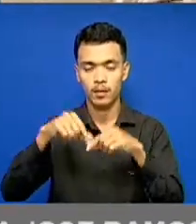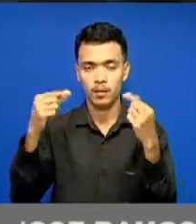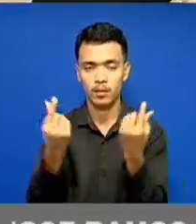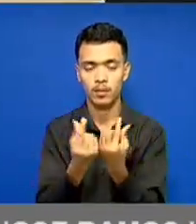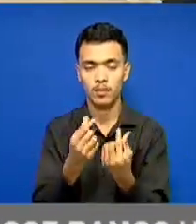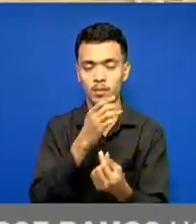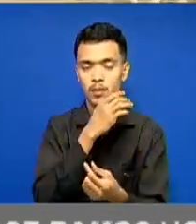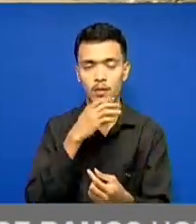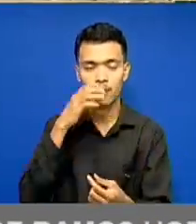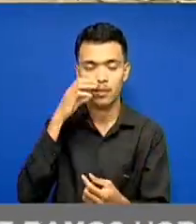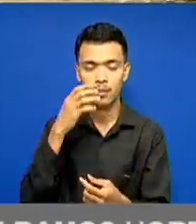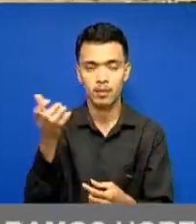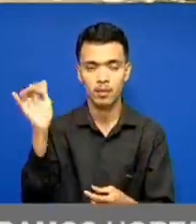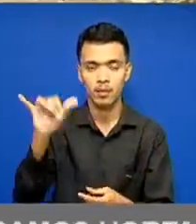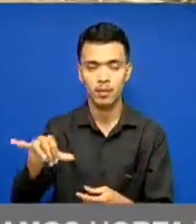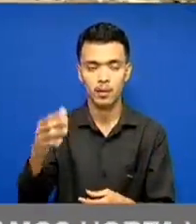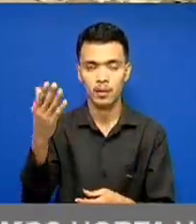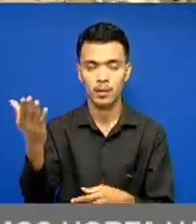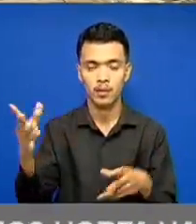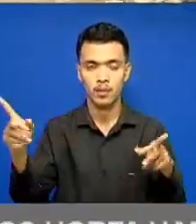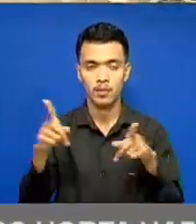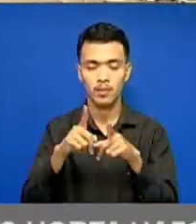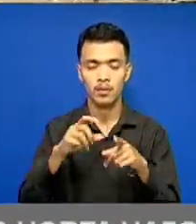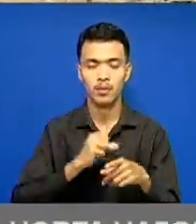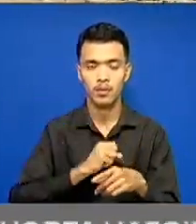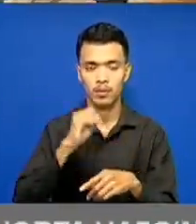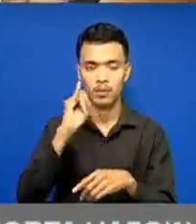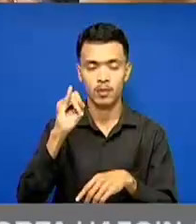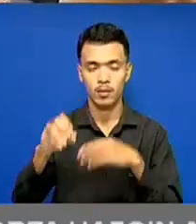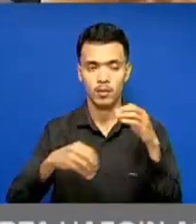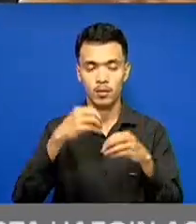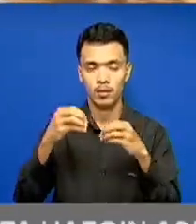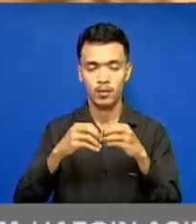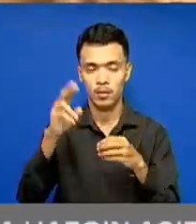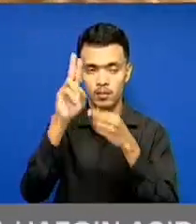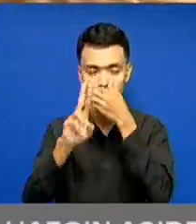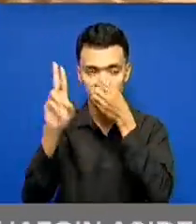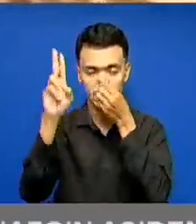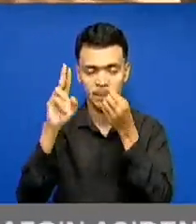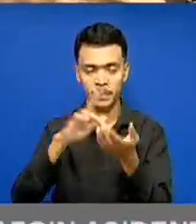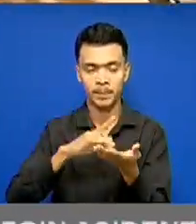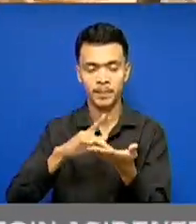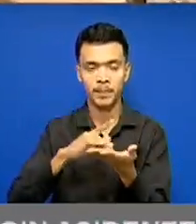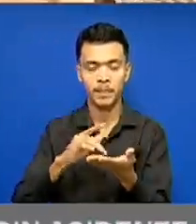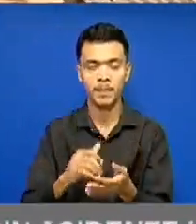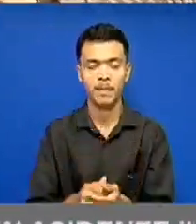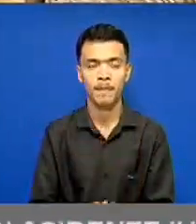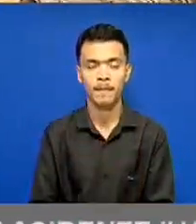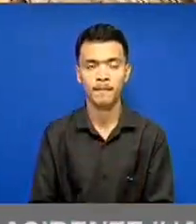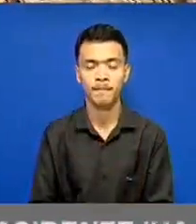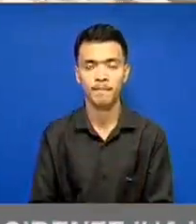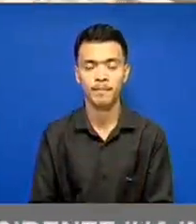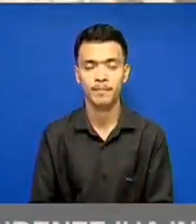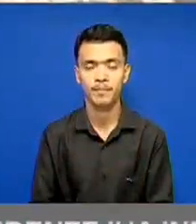Agricultura no Extensionista Sira e aposto suai com a maneira utilizar adubos. Chefe do Departamento Criação, Produção e